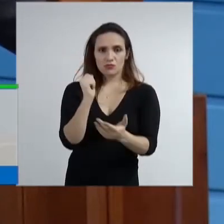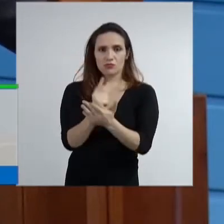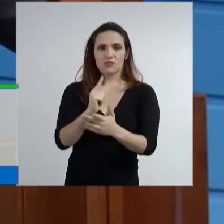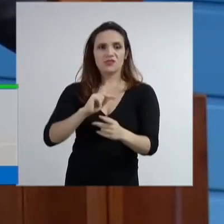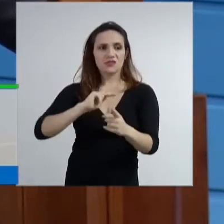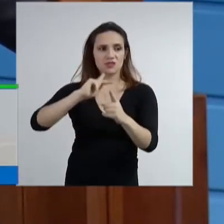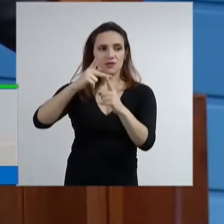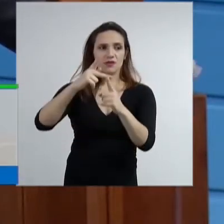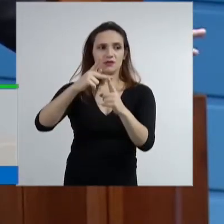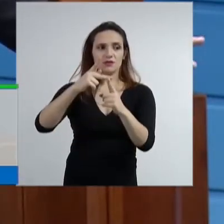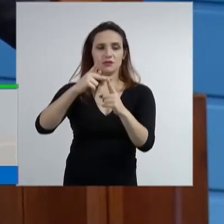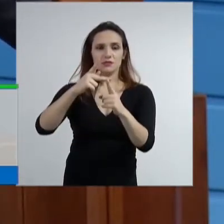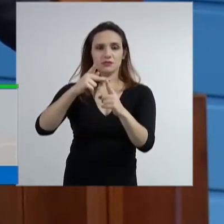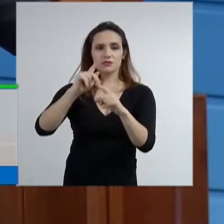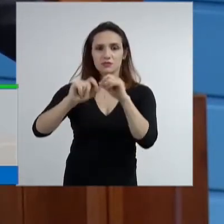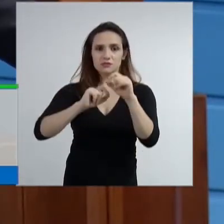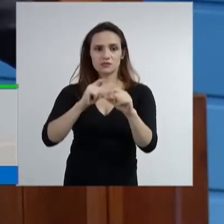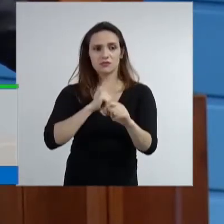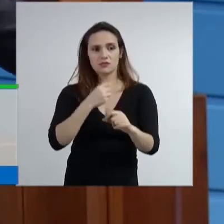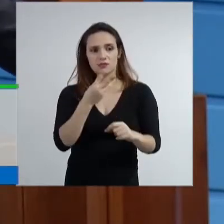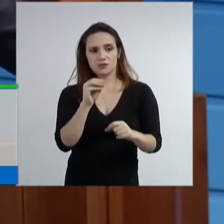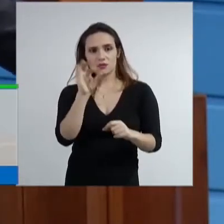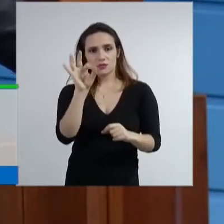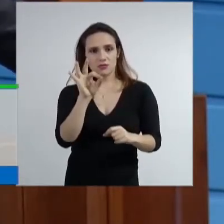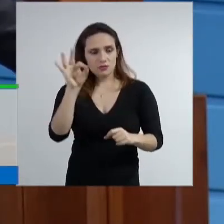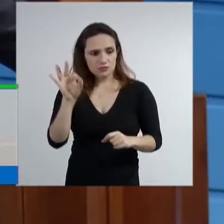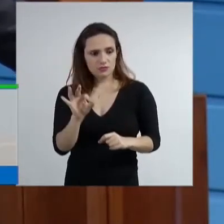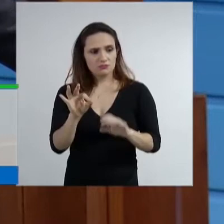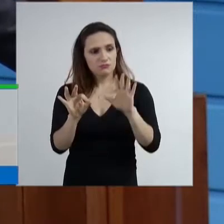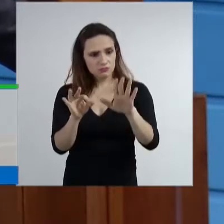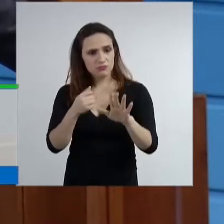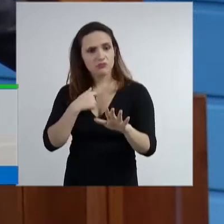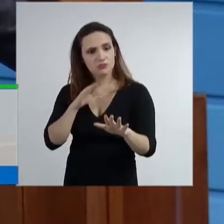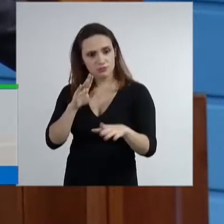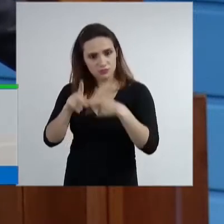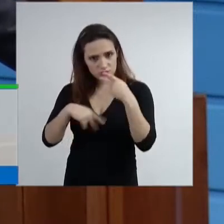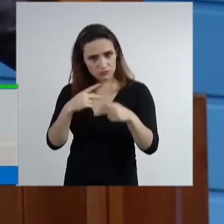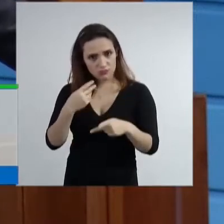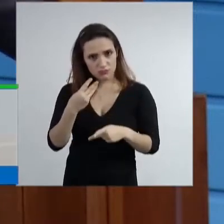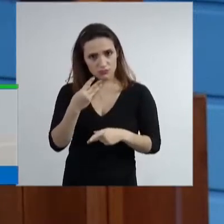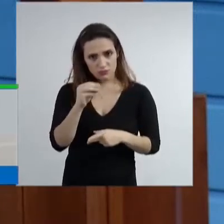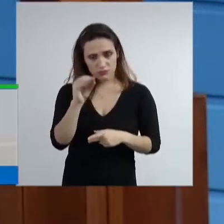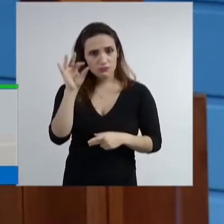aí quase que 30%, viu, presidente Eduardo Rocha?